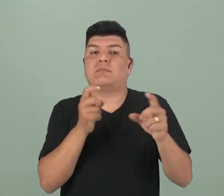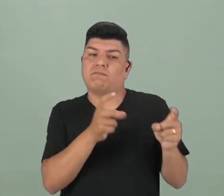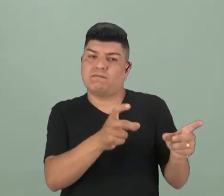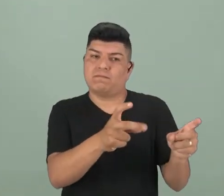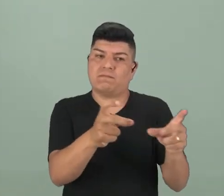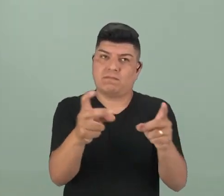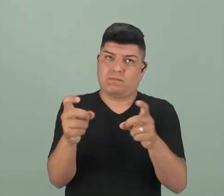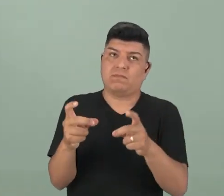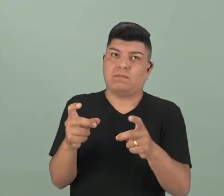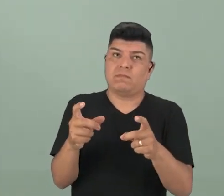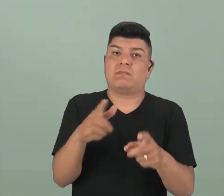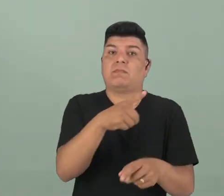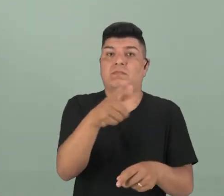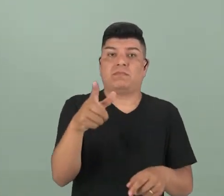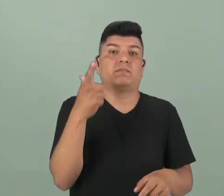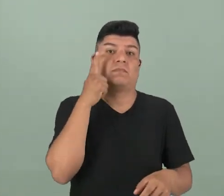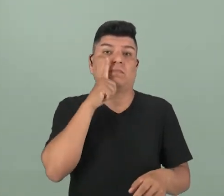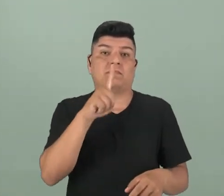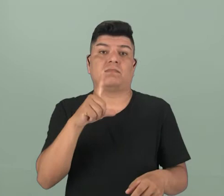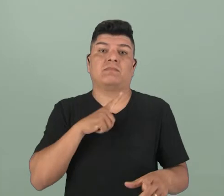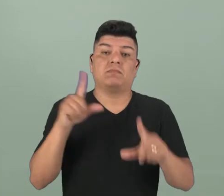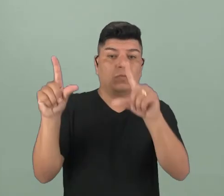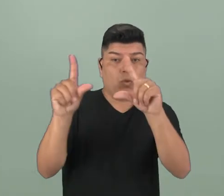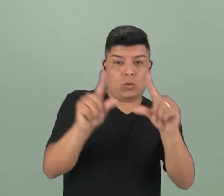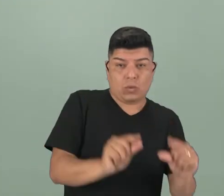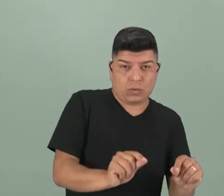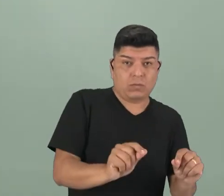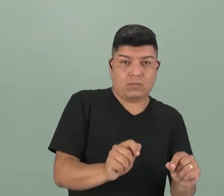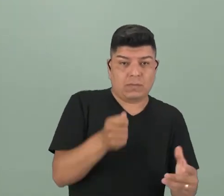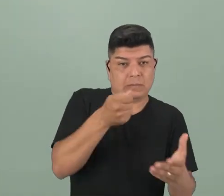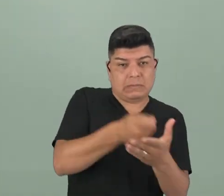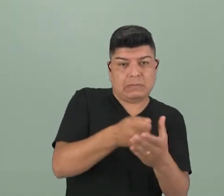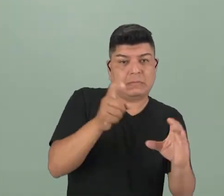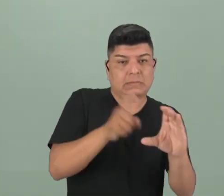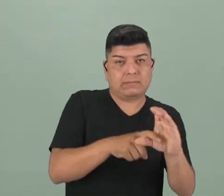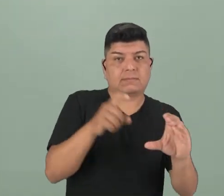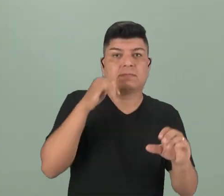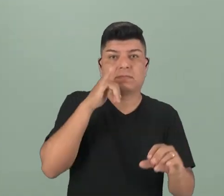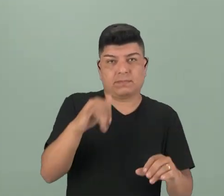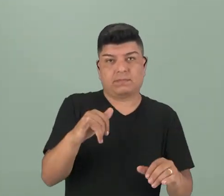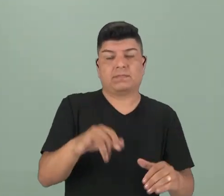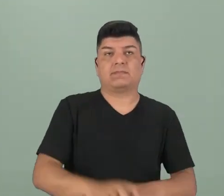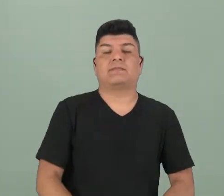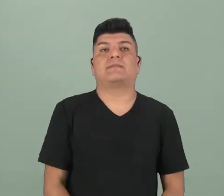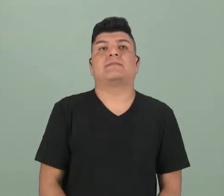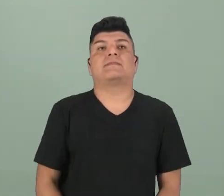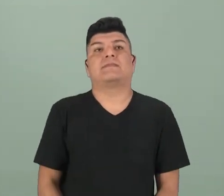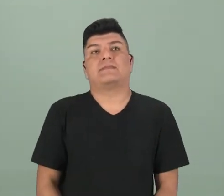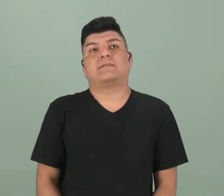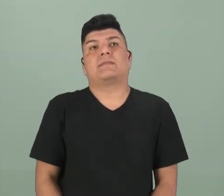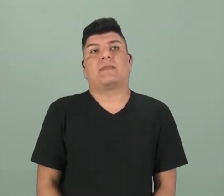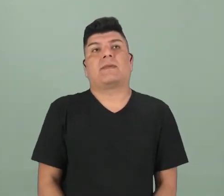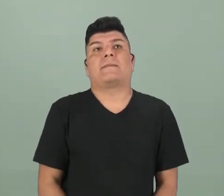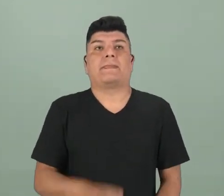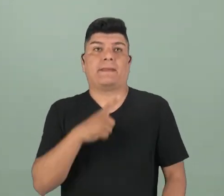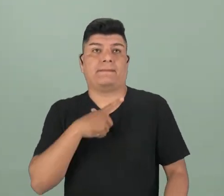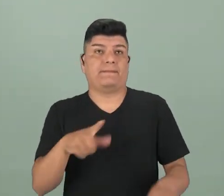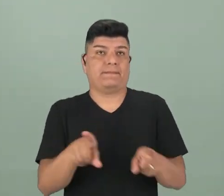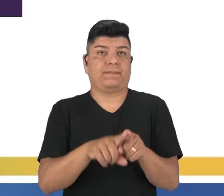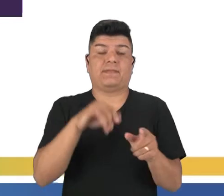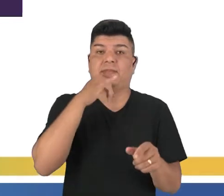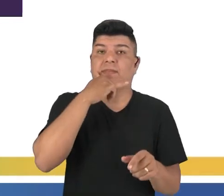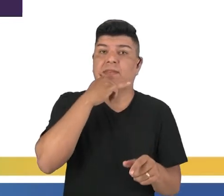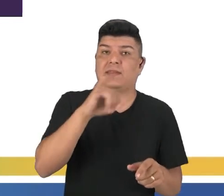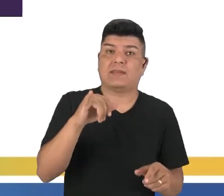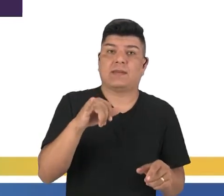vendendo essas placas para que você consiga ali diminuir o consumo da sua casa, né? Então nós temos também a energia